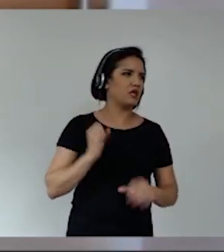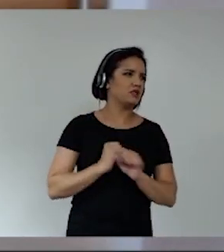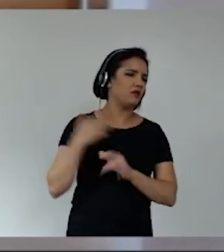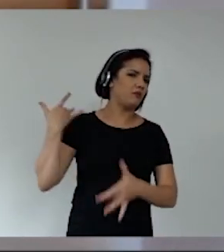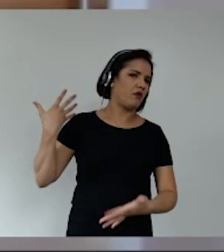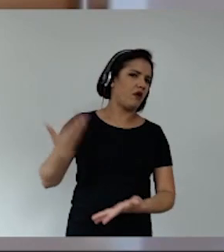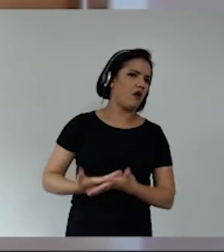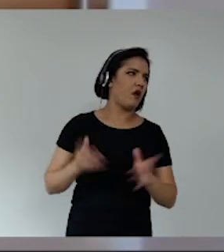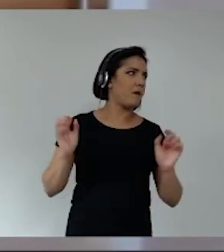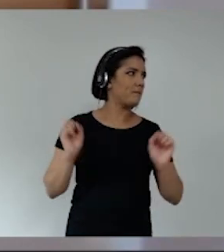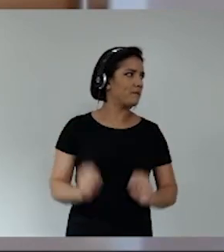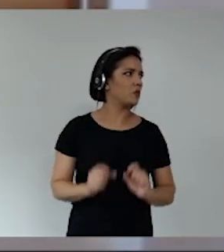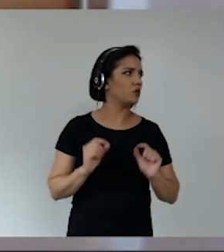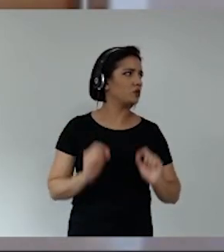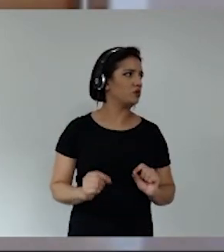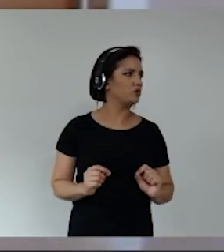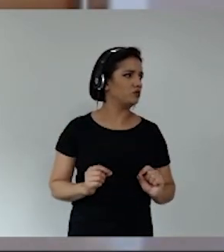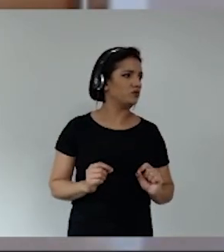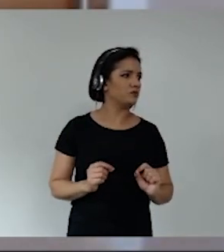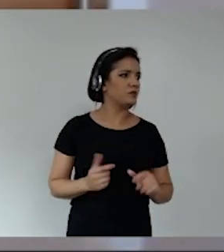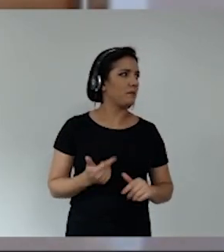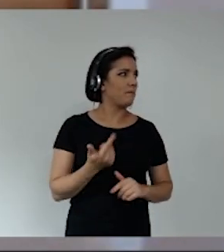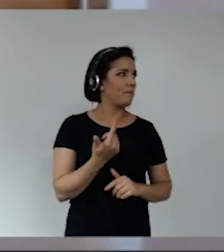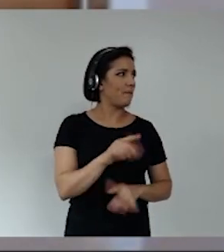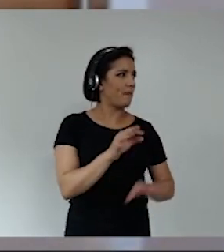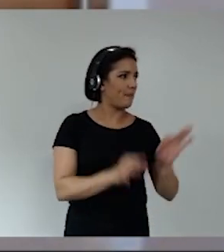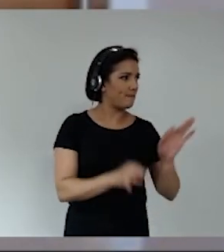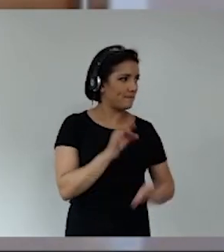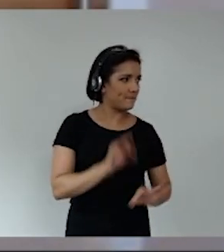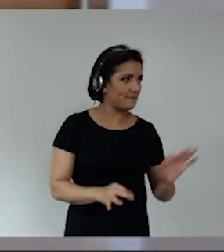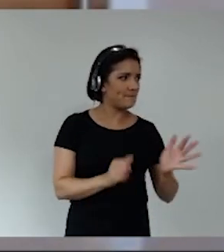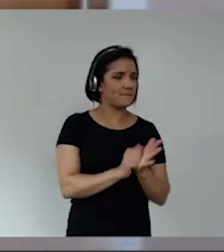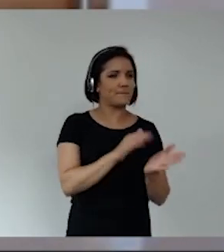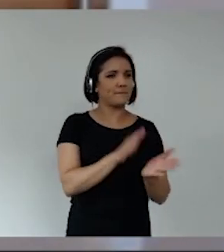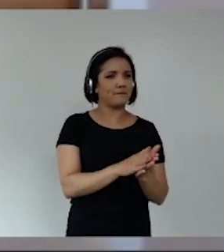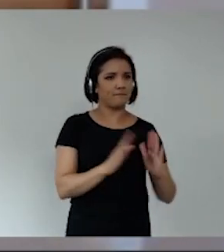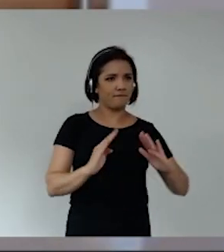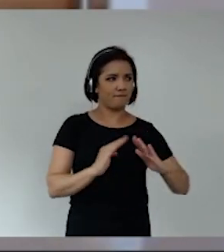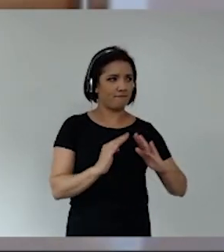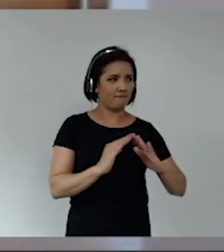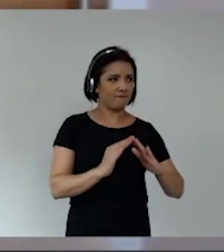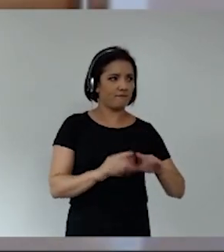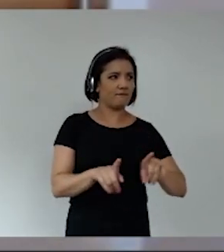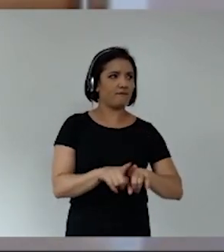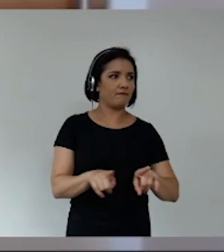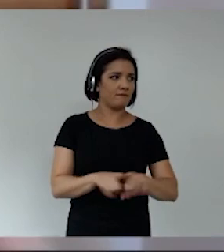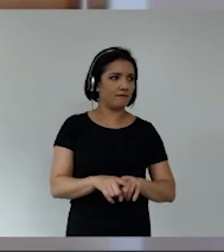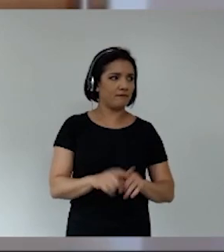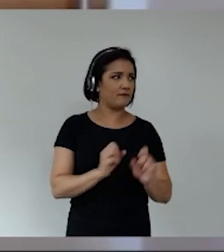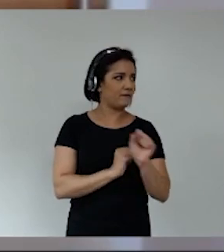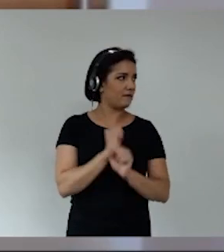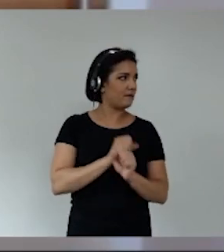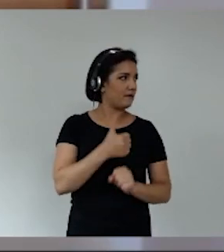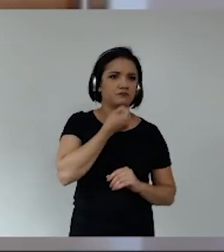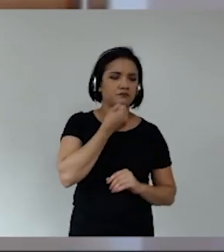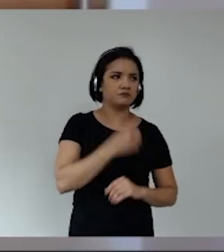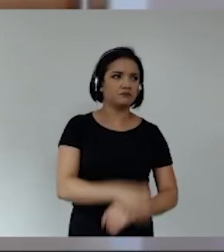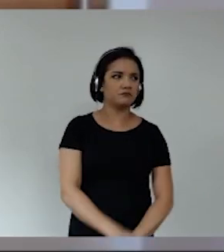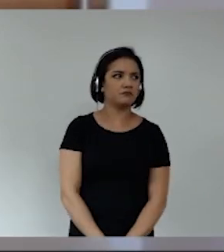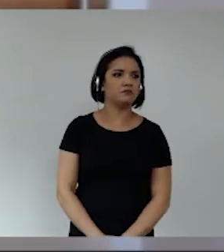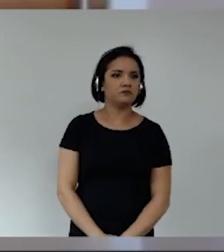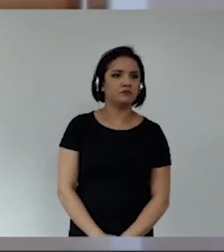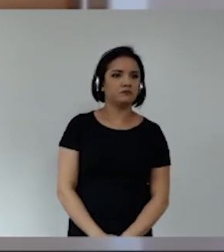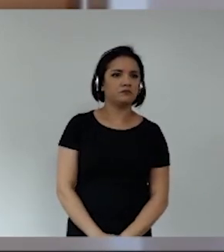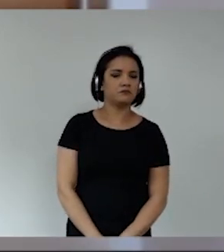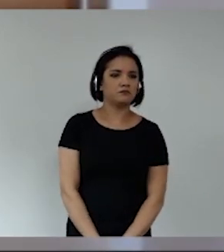da retificação extrajudicial de registro imobiliário em 2004. Na década de 90, um importantíssimo procedimento